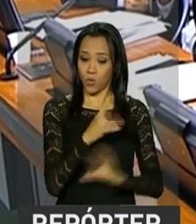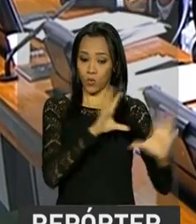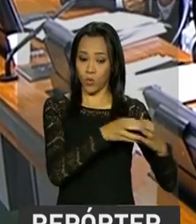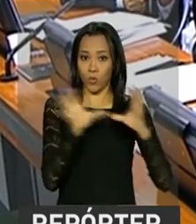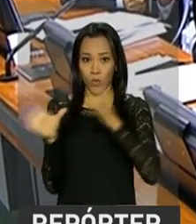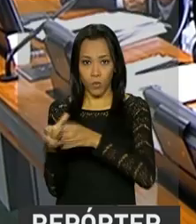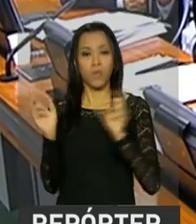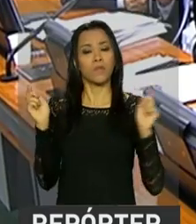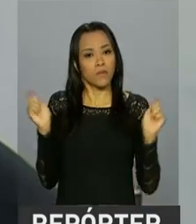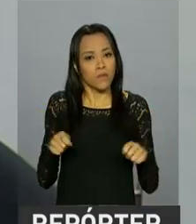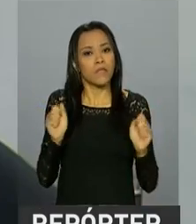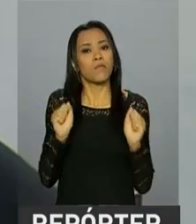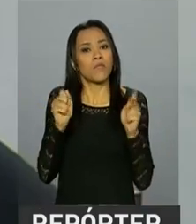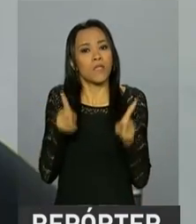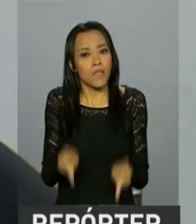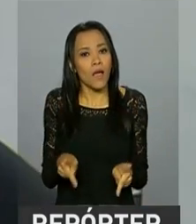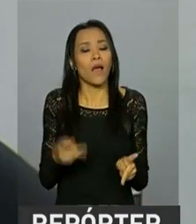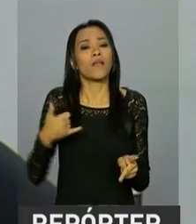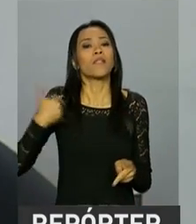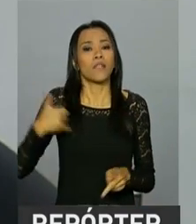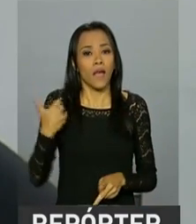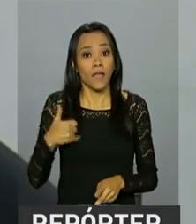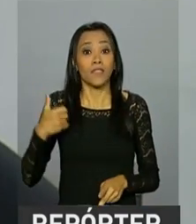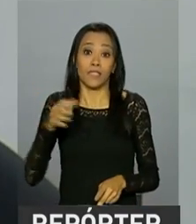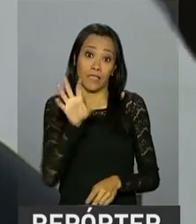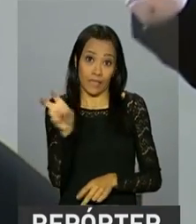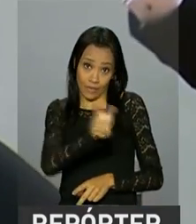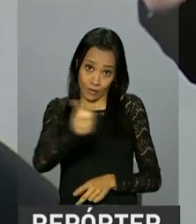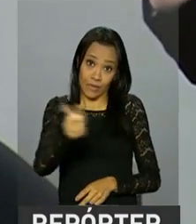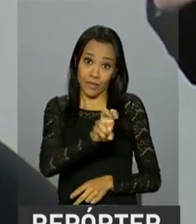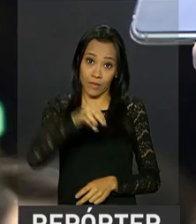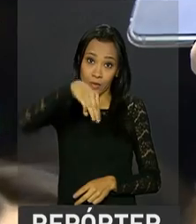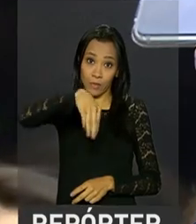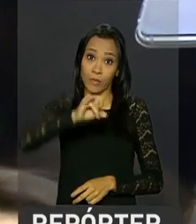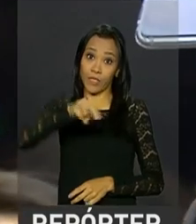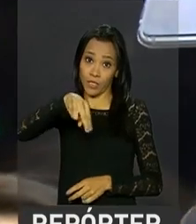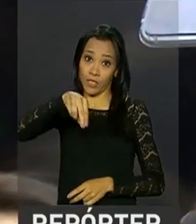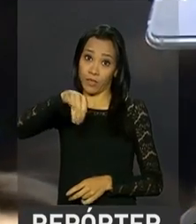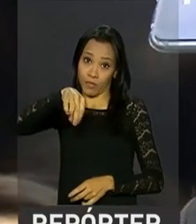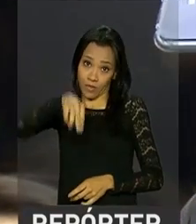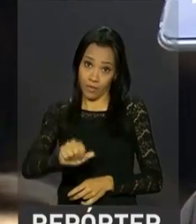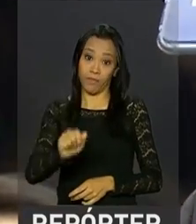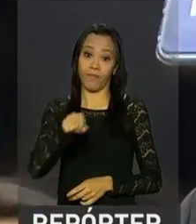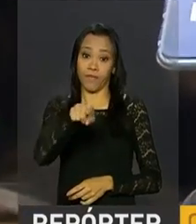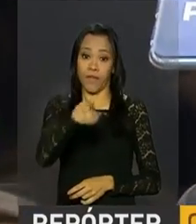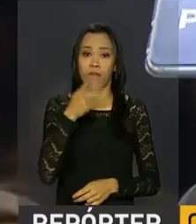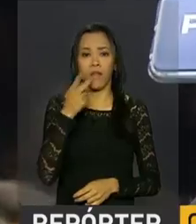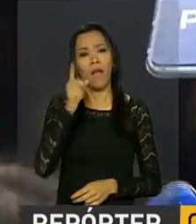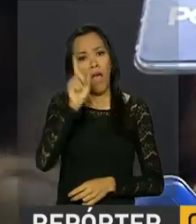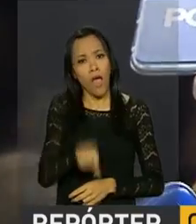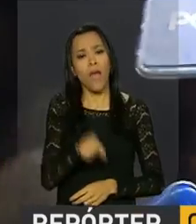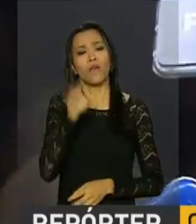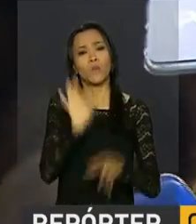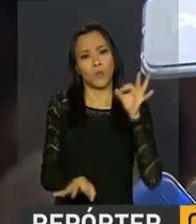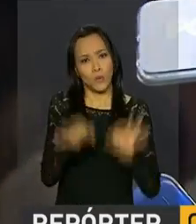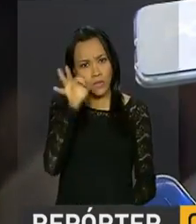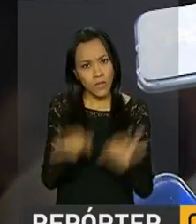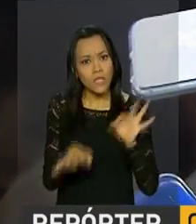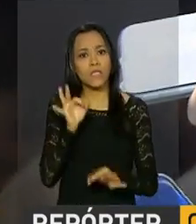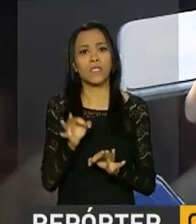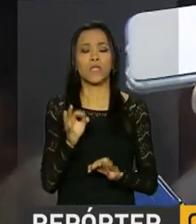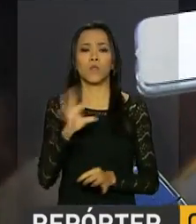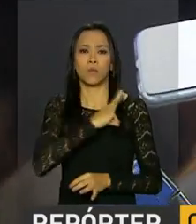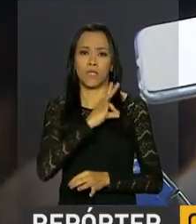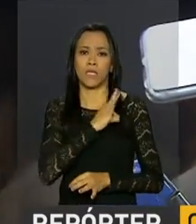categorias poderão se aposentar com uma idade mínima de 55 anos. É questão de justiça os policiais terem